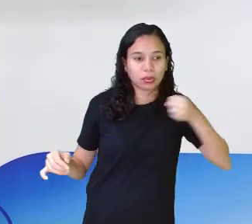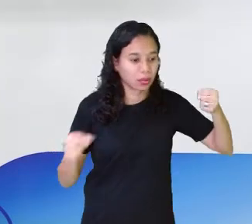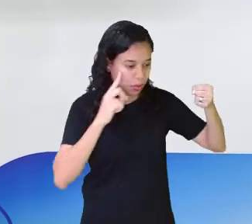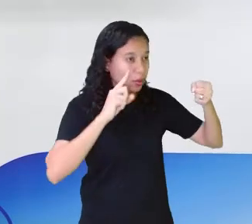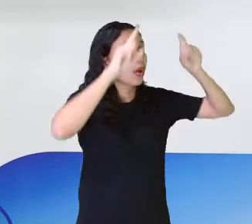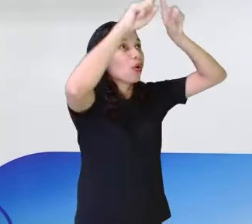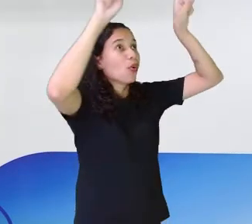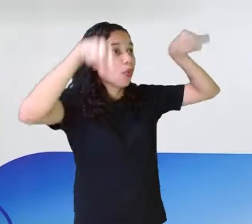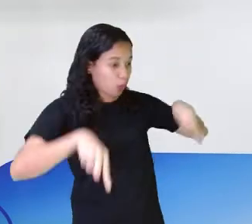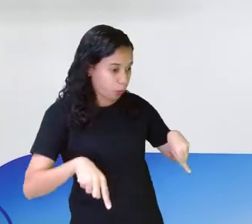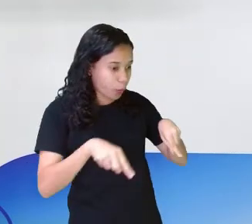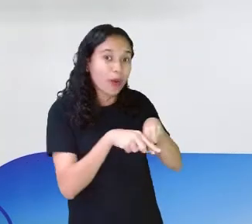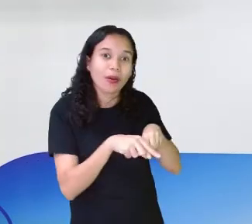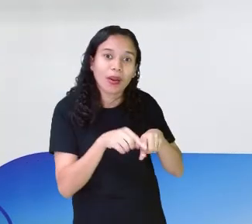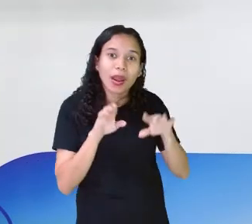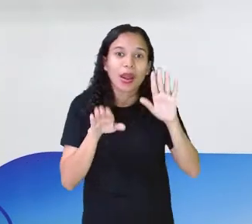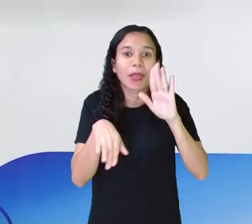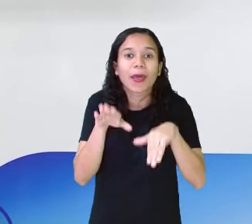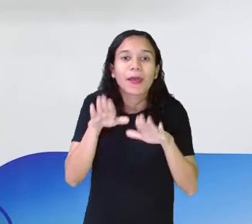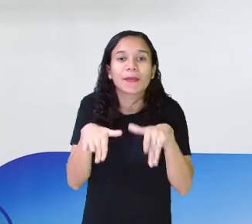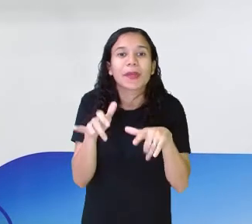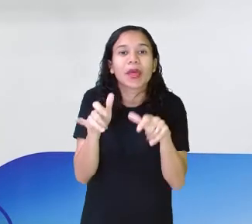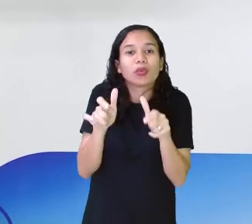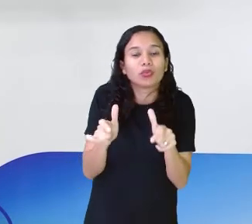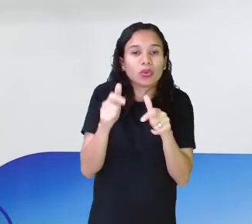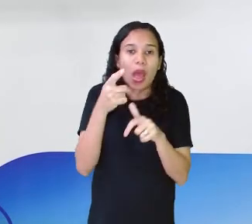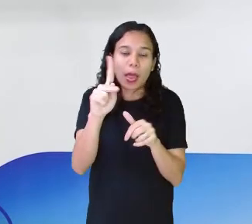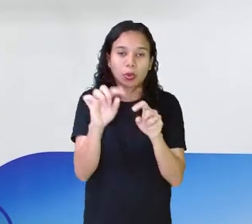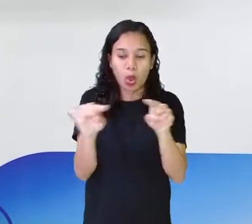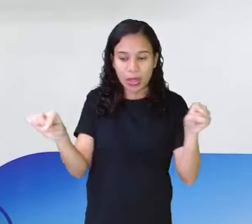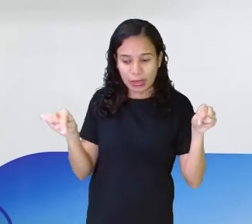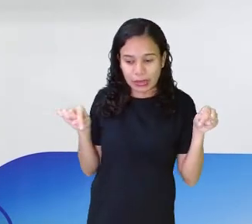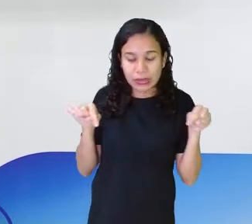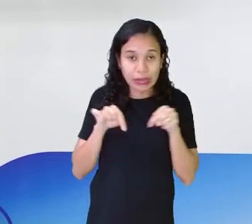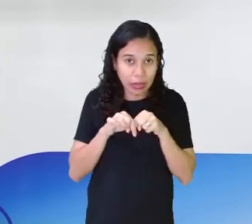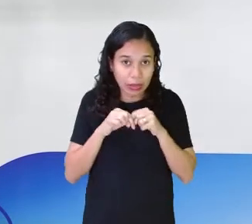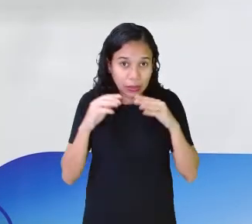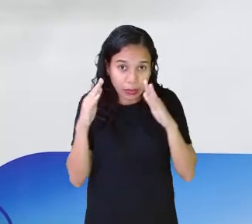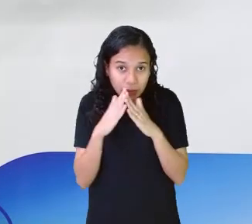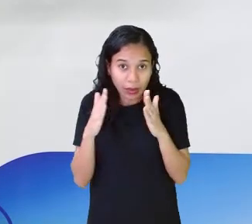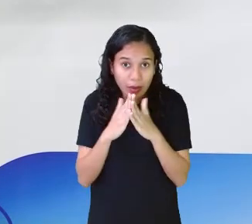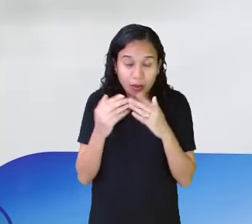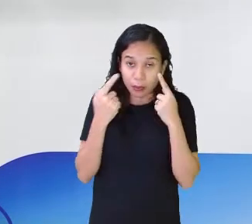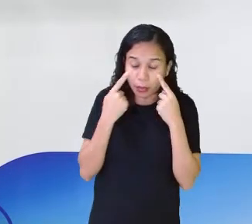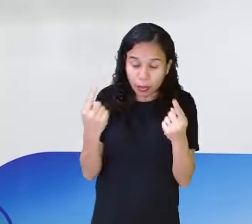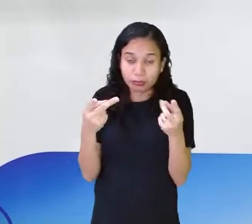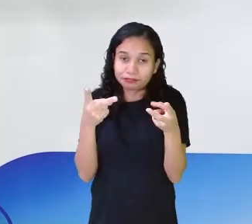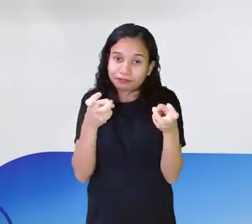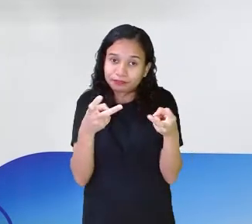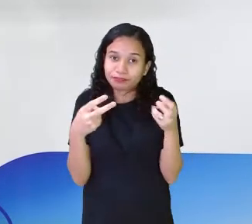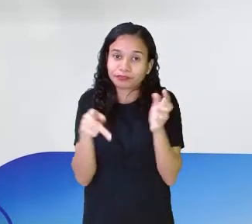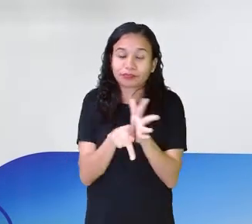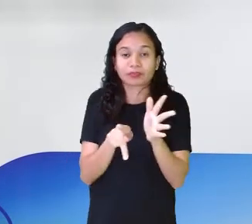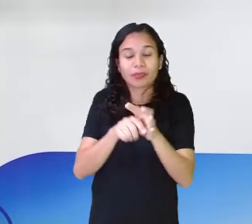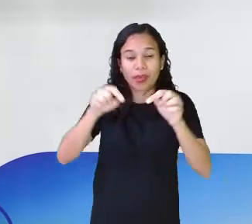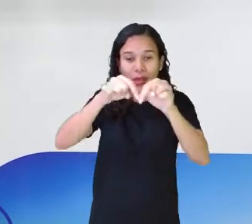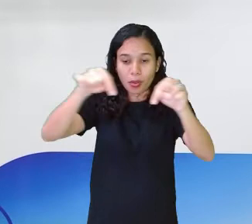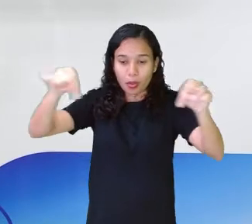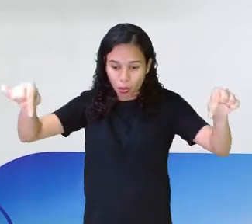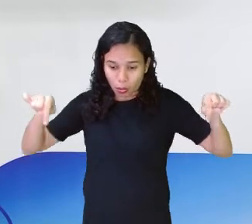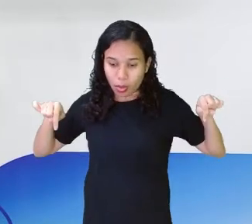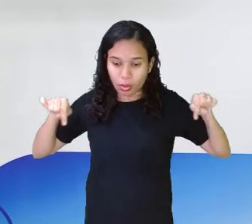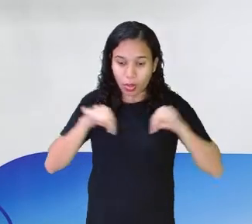escola. Dependendo do tamanho da sua sala e do formato, você pode encontrar um retângulo